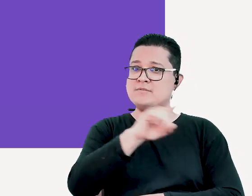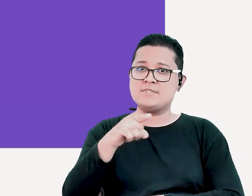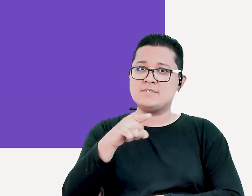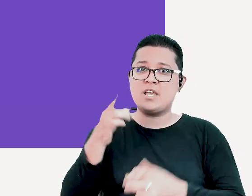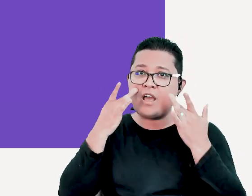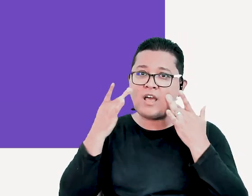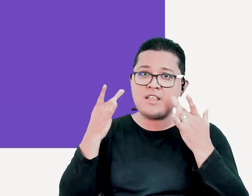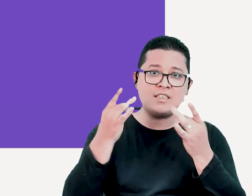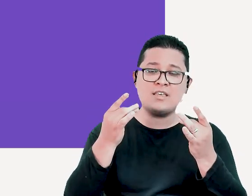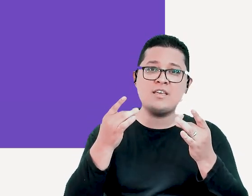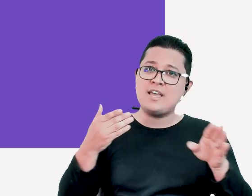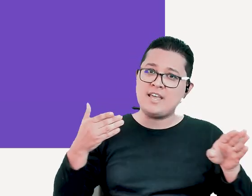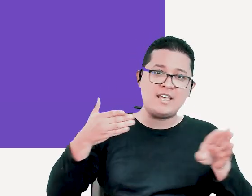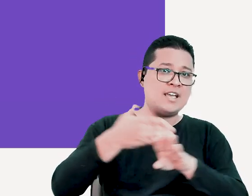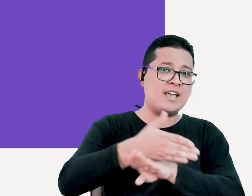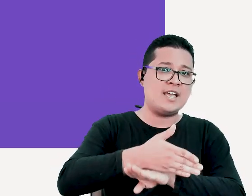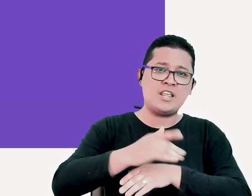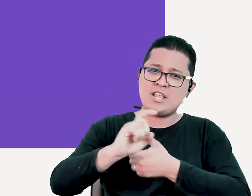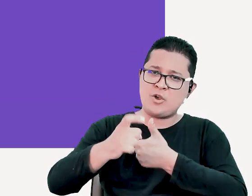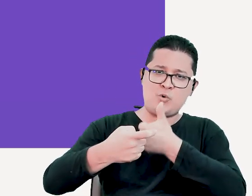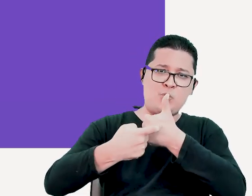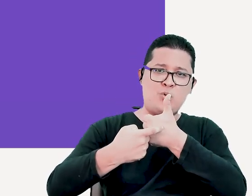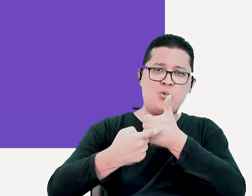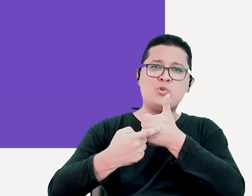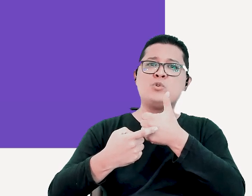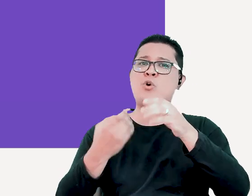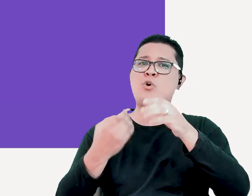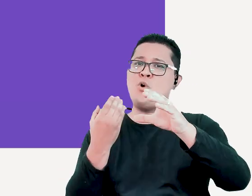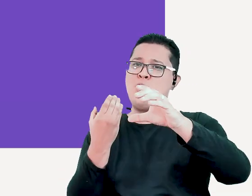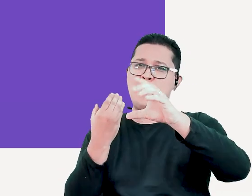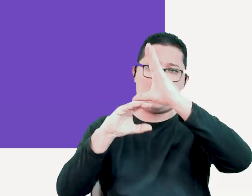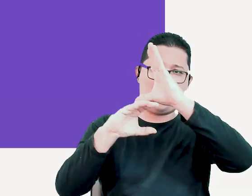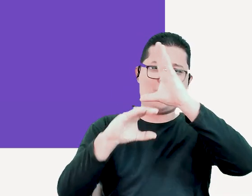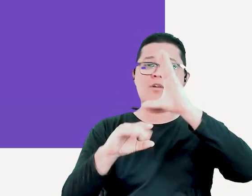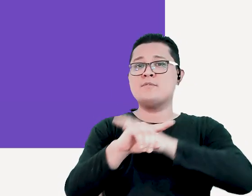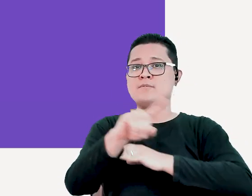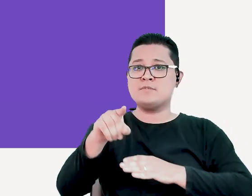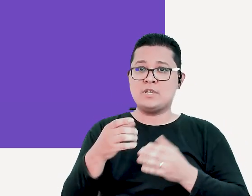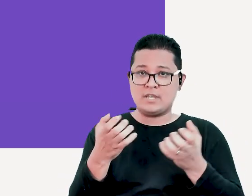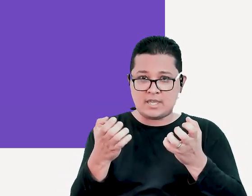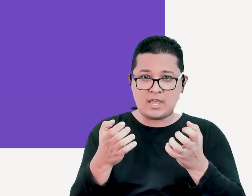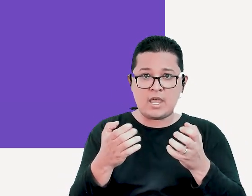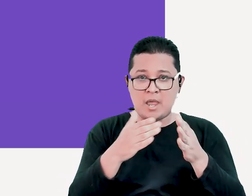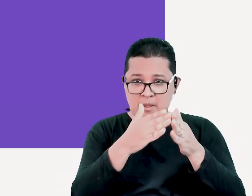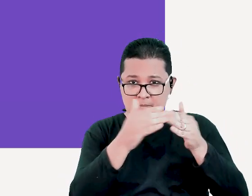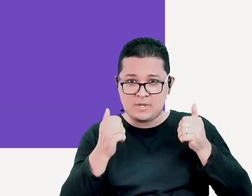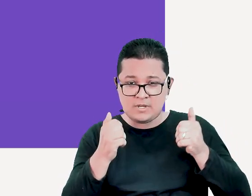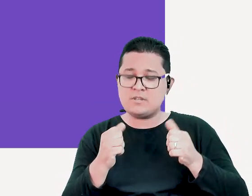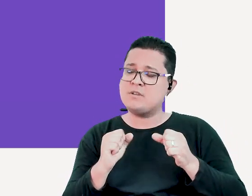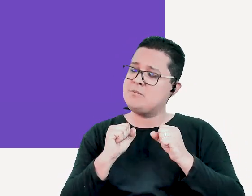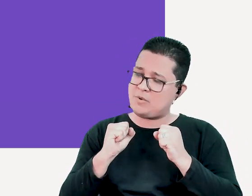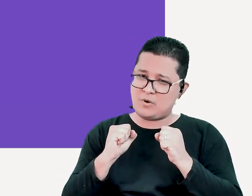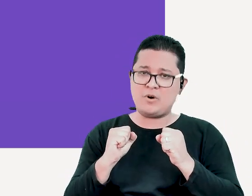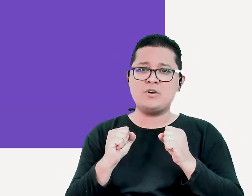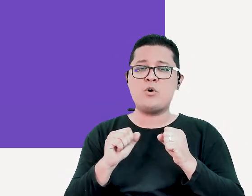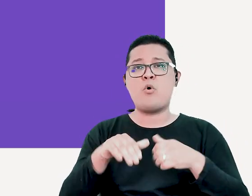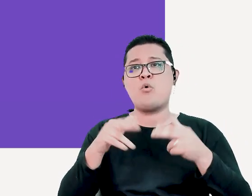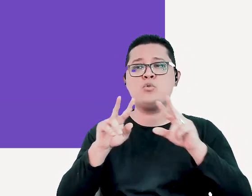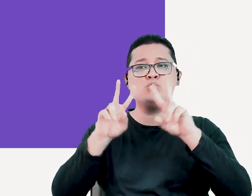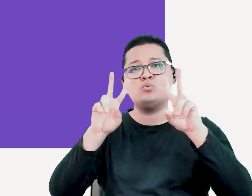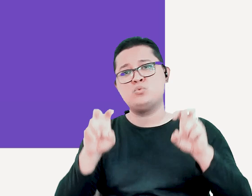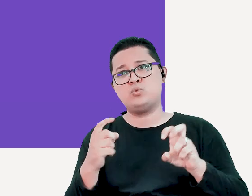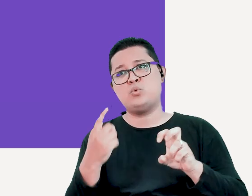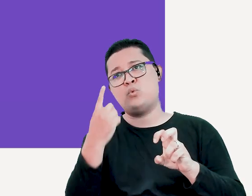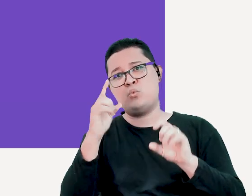lá, curte, comenta, quiser mandar algum pedido, algum assunto específico que você queira que a gente